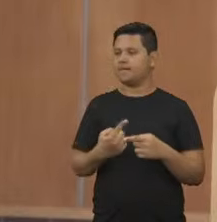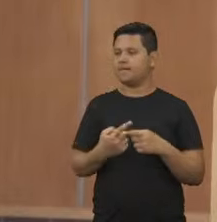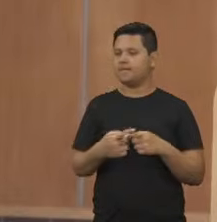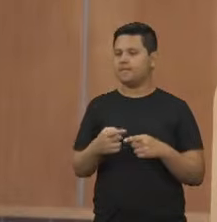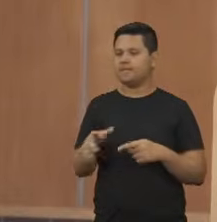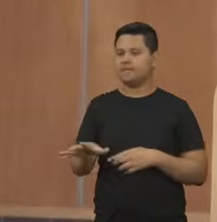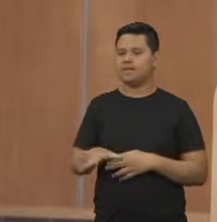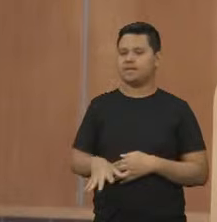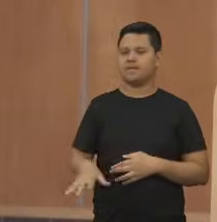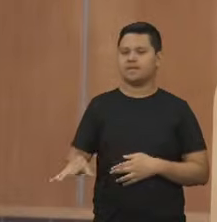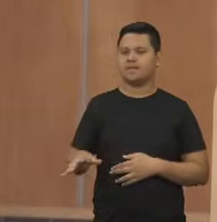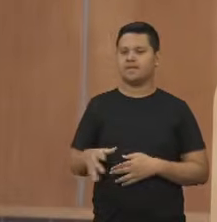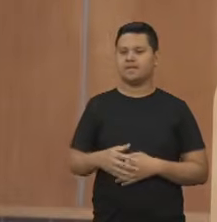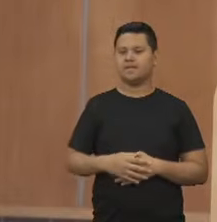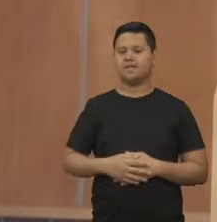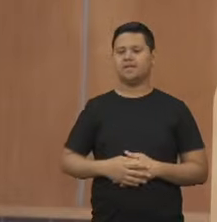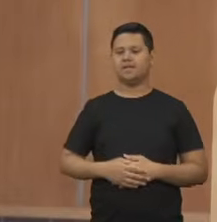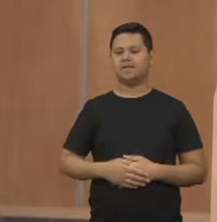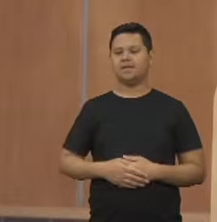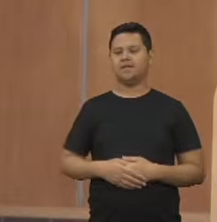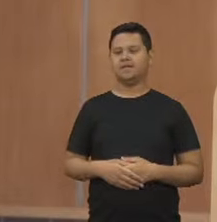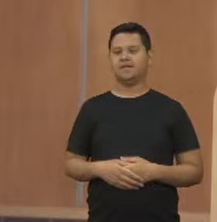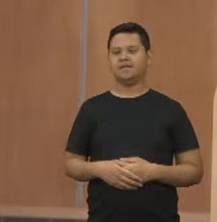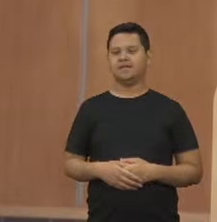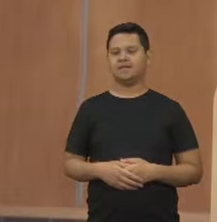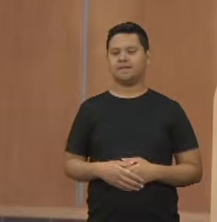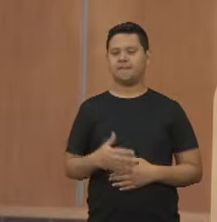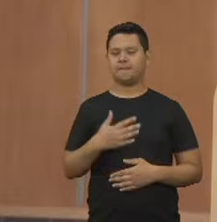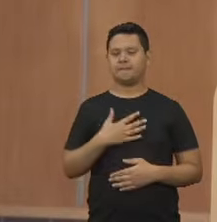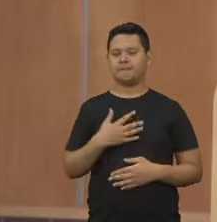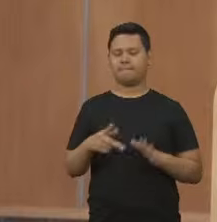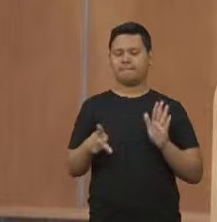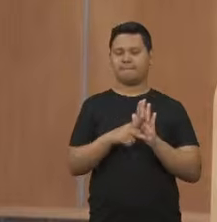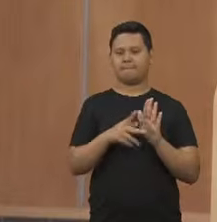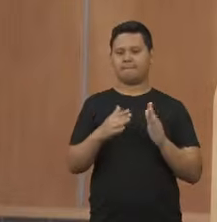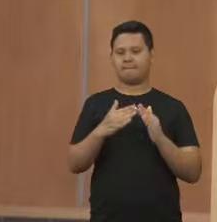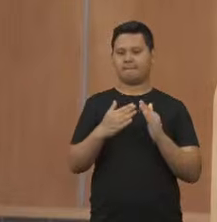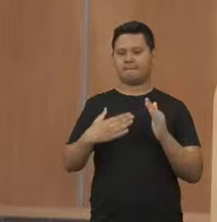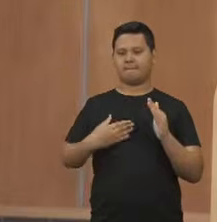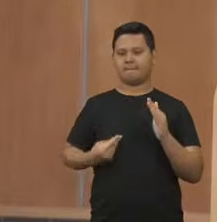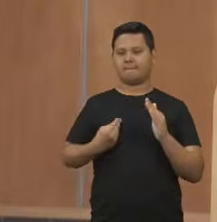casa aqui, que é a casa, Minha Casa, Minha Vida.